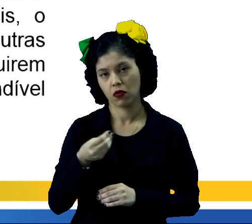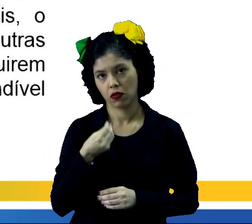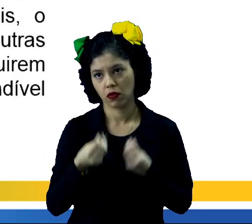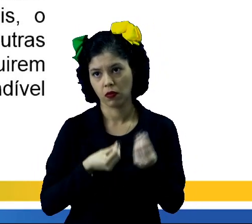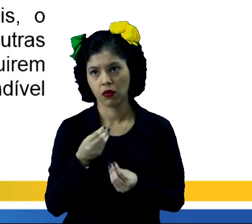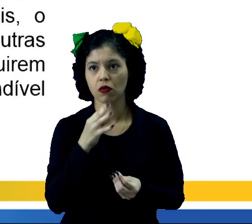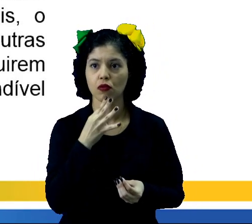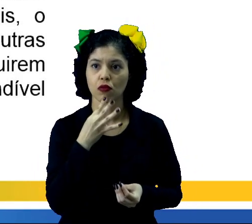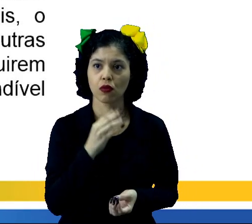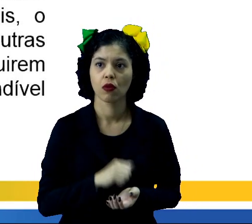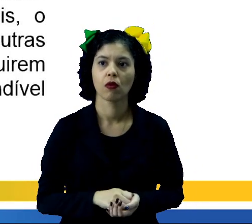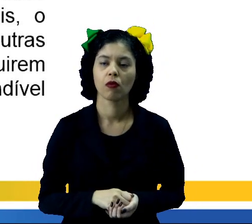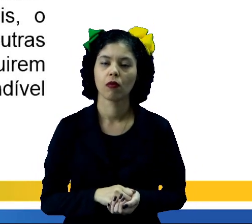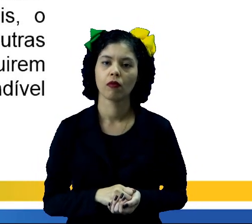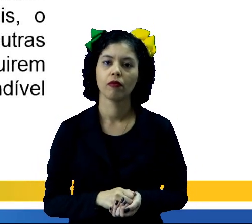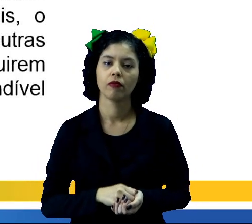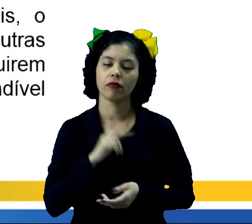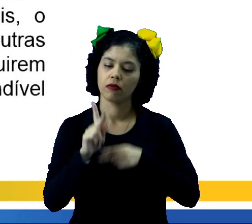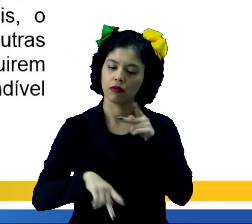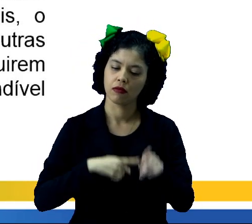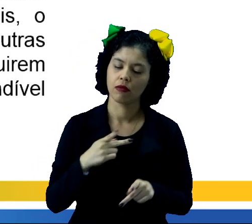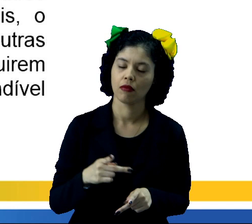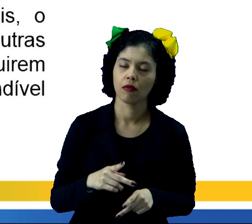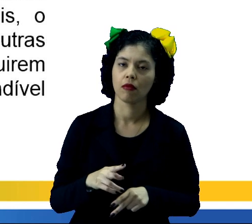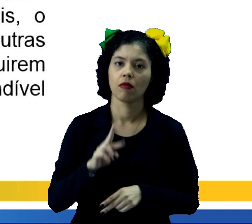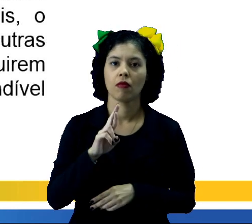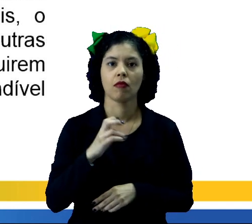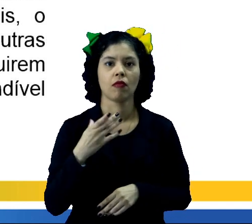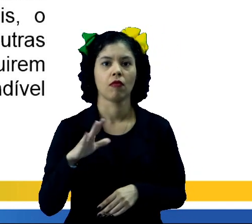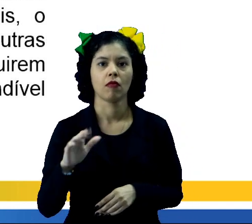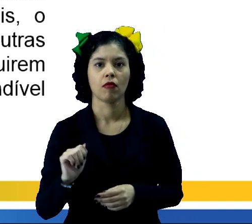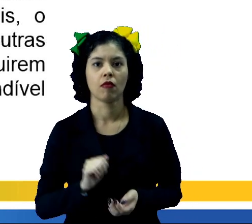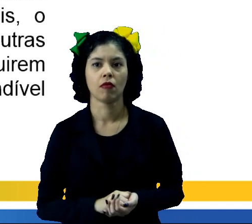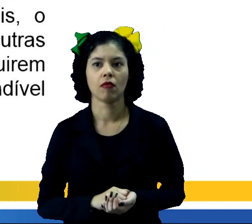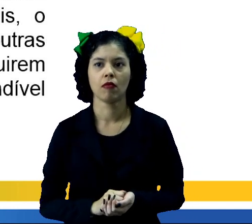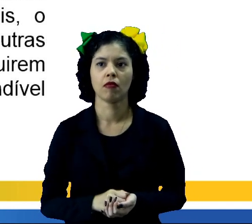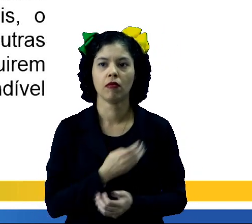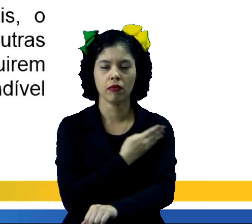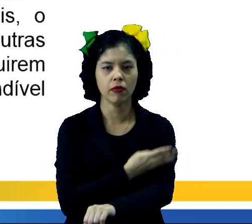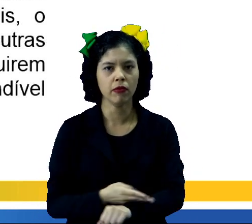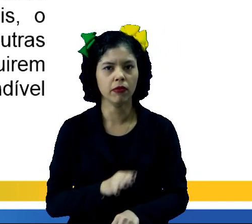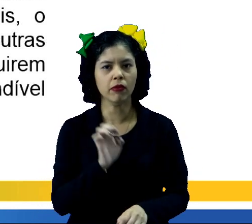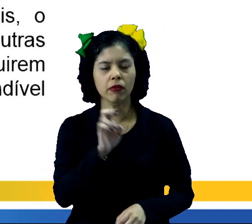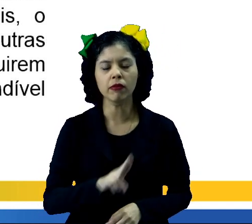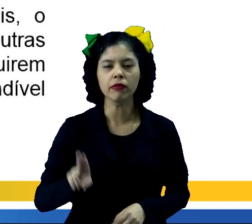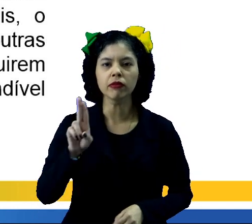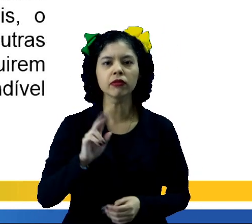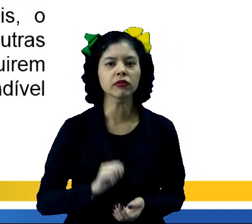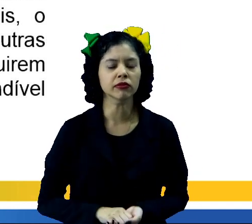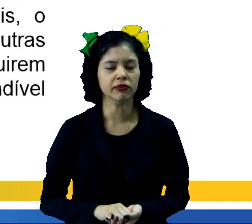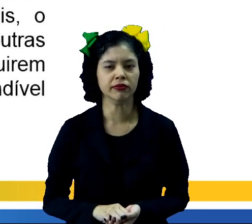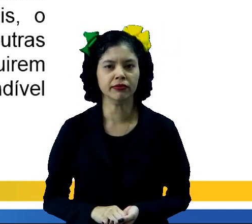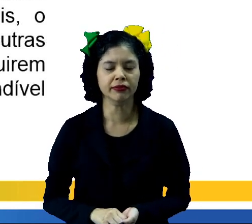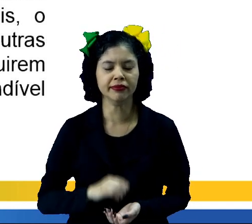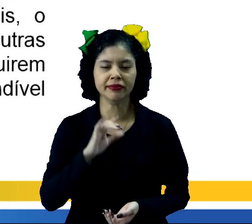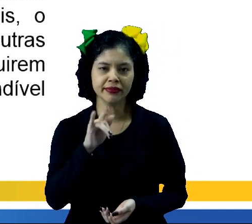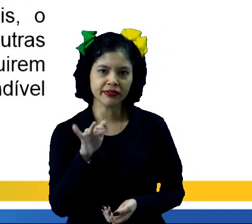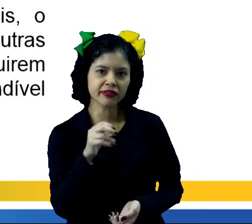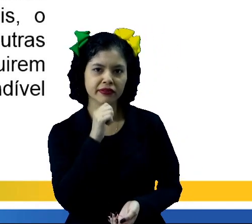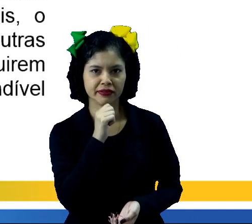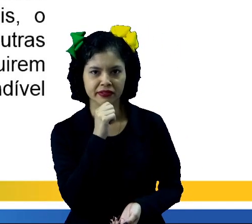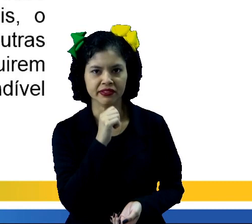conhecido, seria uma missão civilizatória de uma raça superior branca europeia que levaria à civilização,